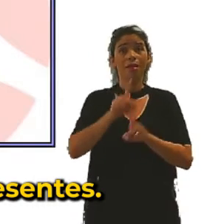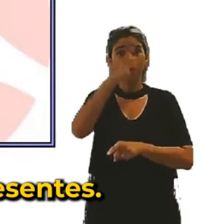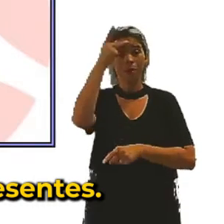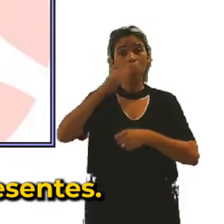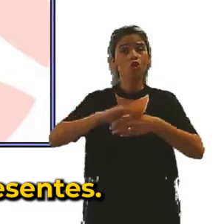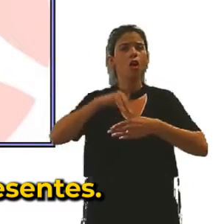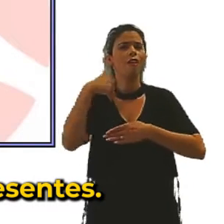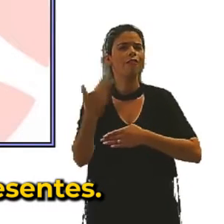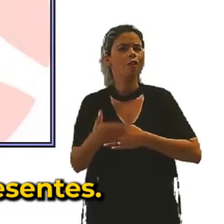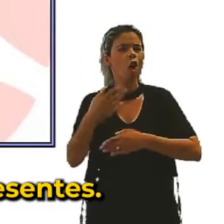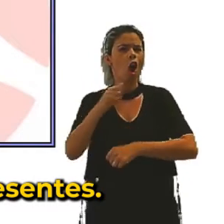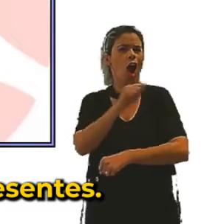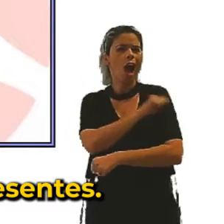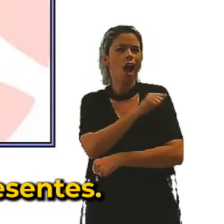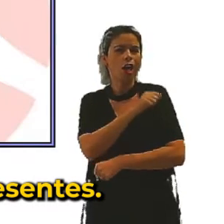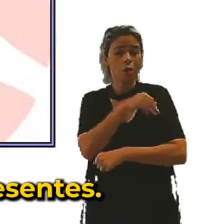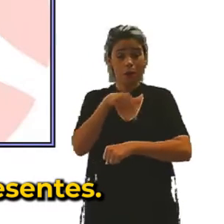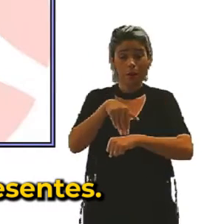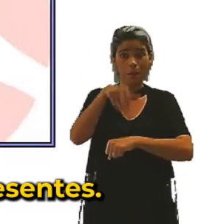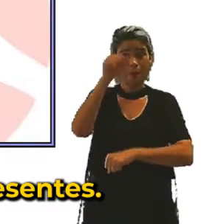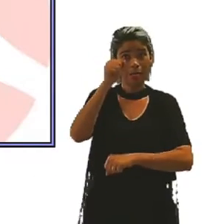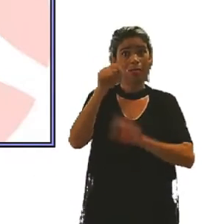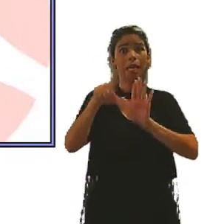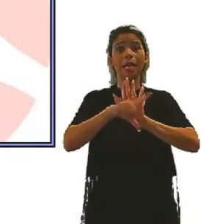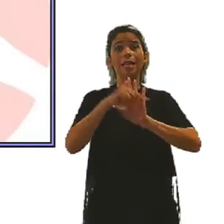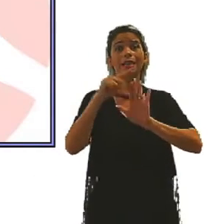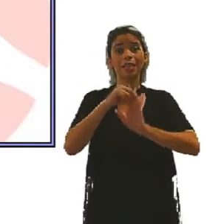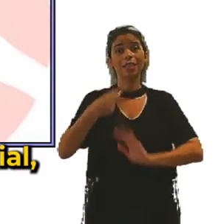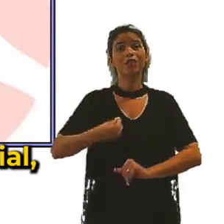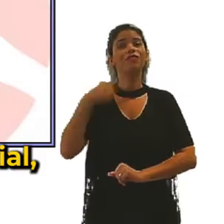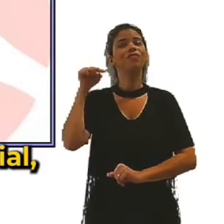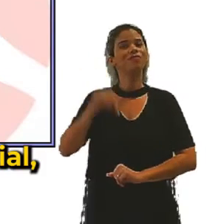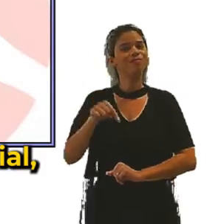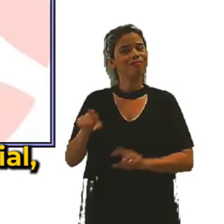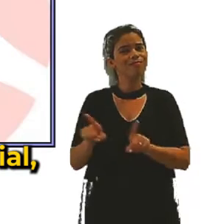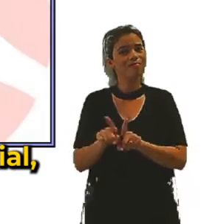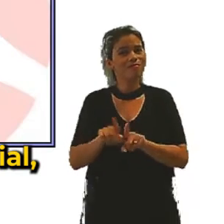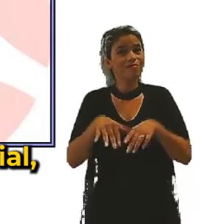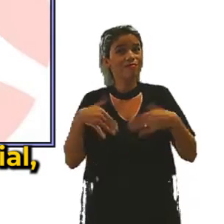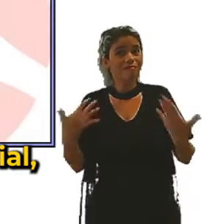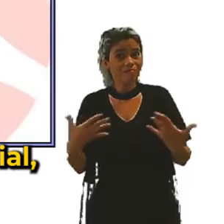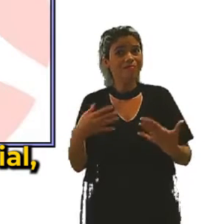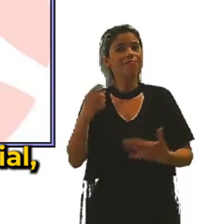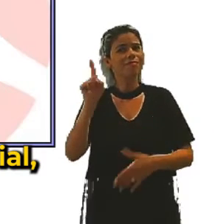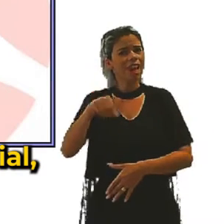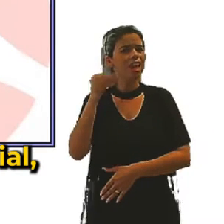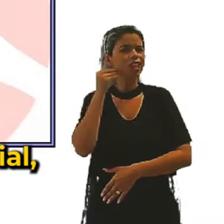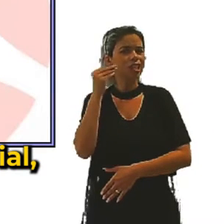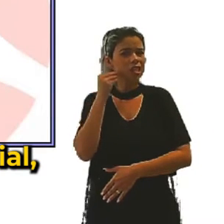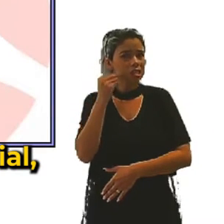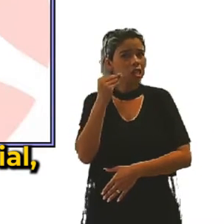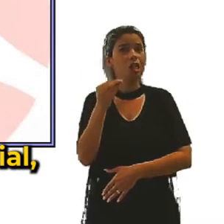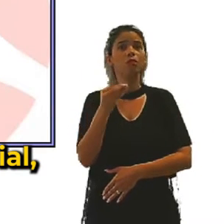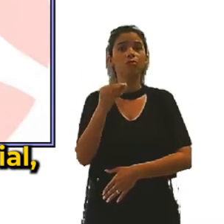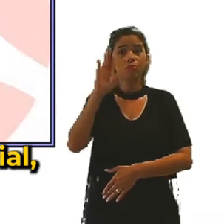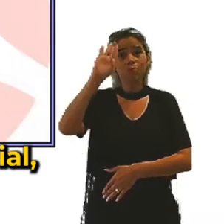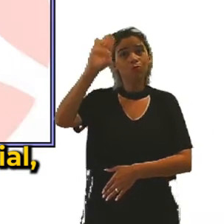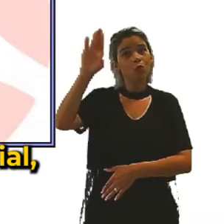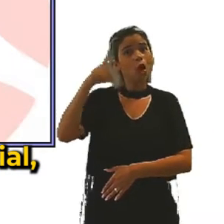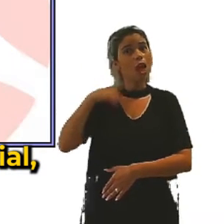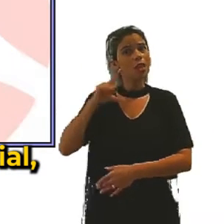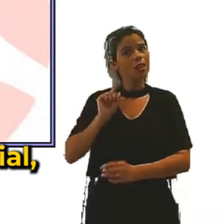de mestrado, né, do IESB também presentes. É uma grande oportunidade, em especial,